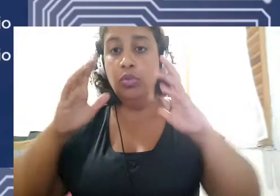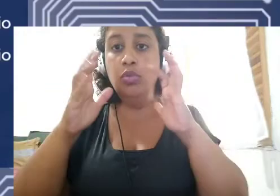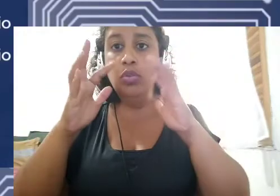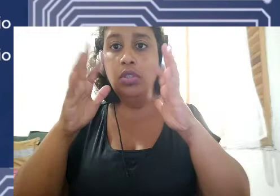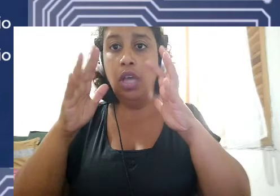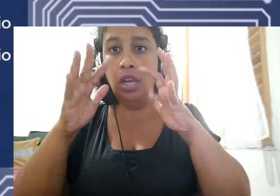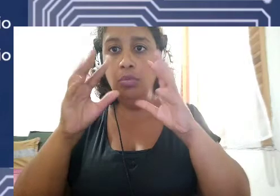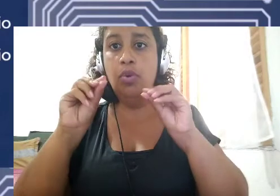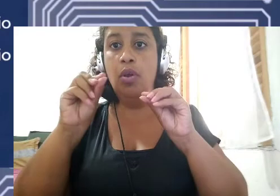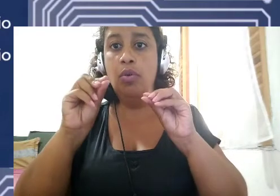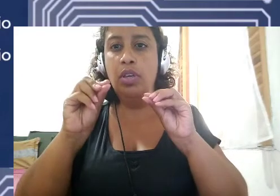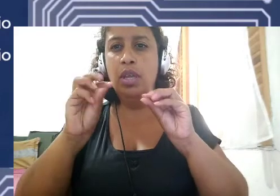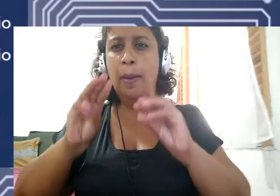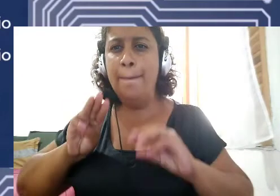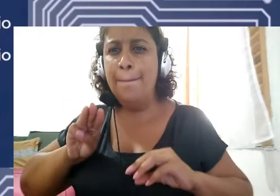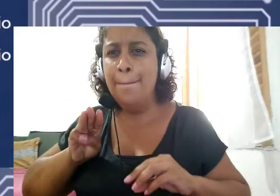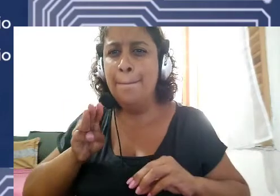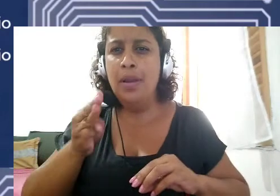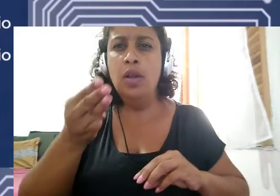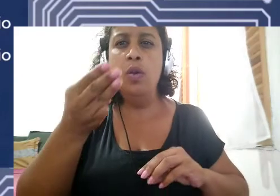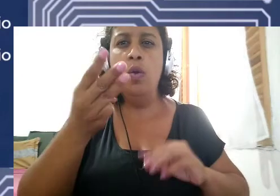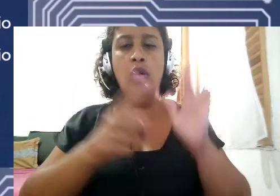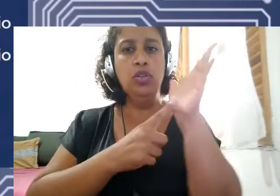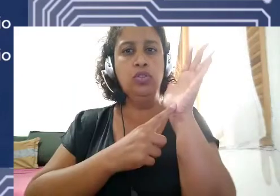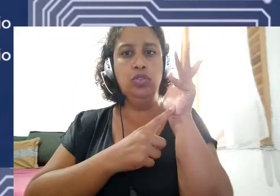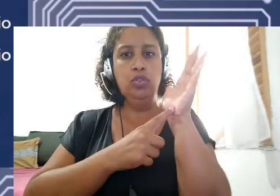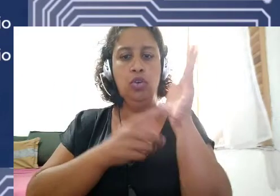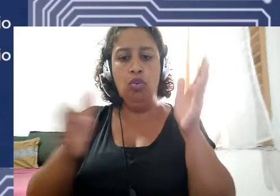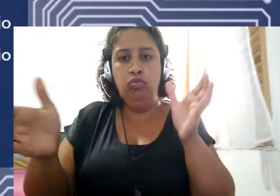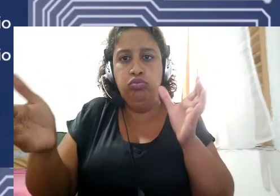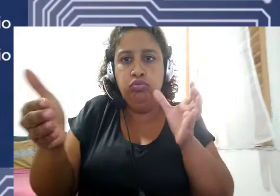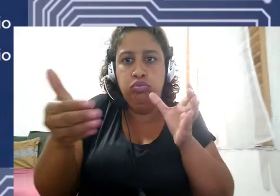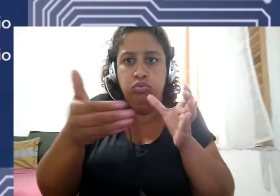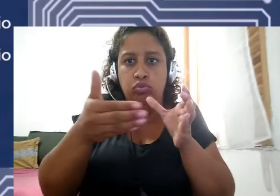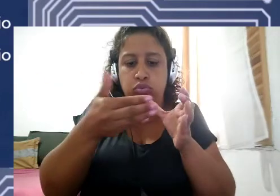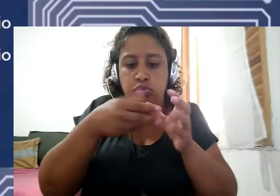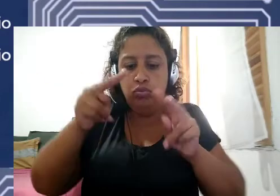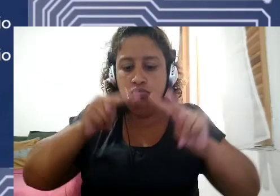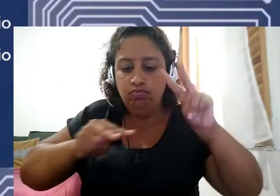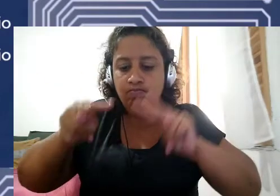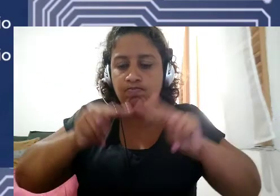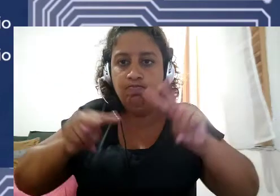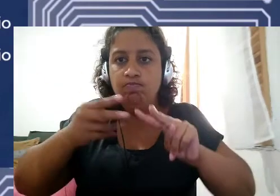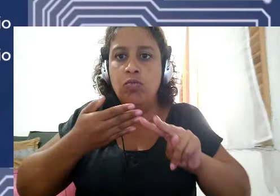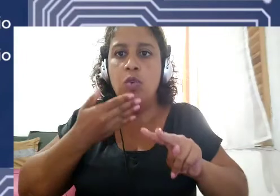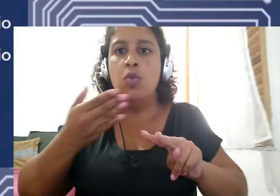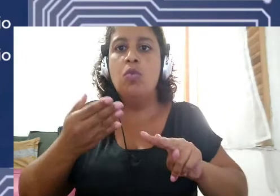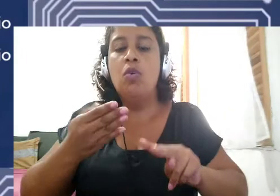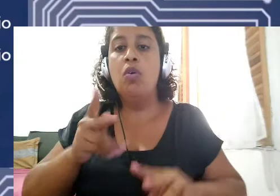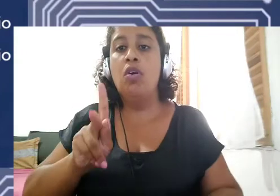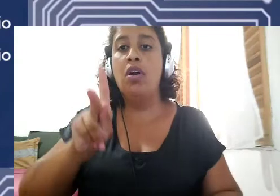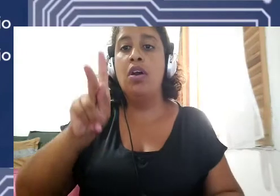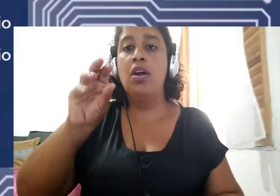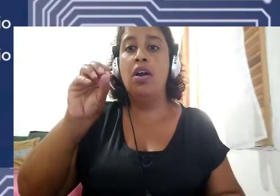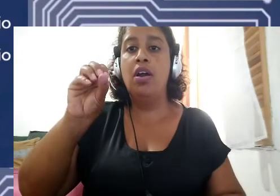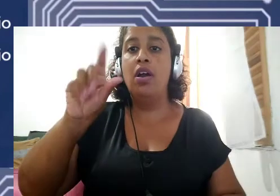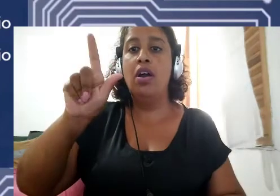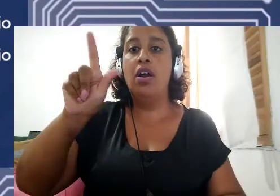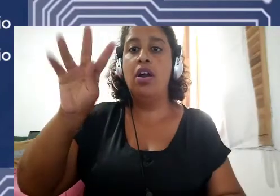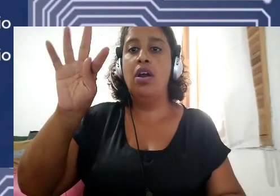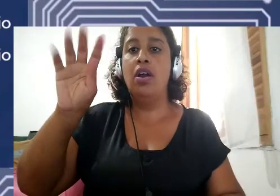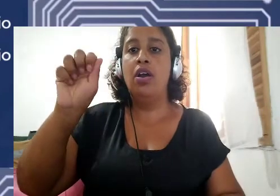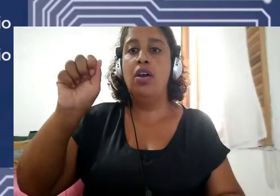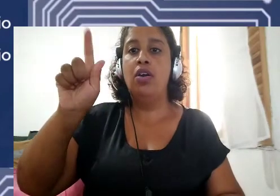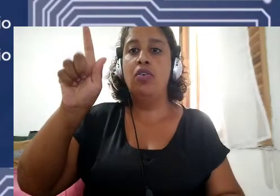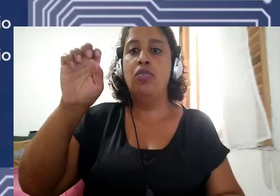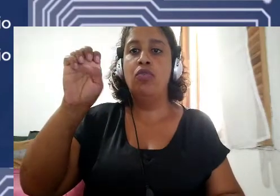Existem dois tipos de atividade neural, né? O potencial de ação e os potenciais pós-sinápticos. E aí, os potenciais pós-sinápticos, eles são mudanças lentas no potencial